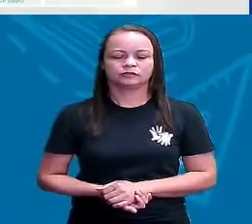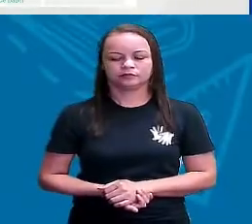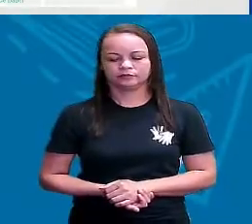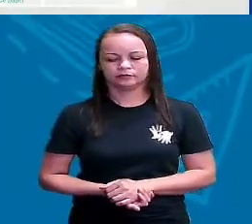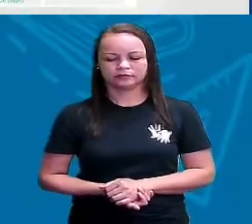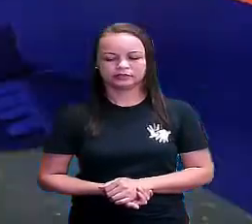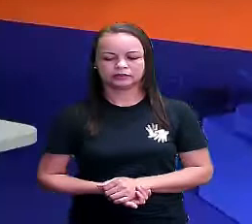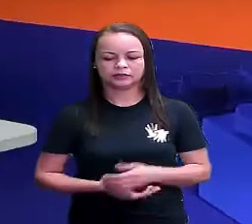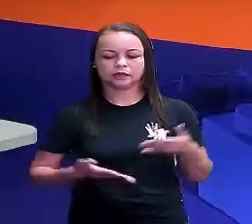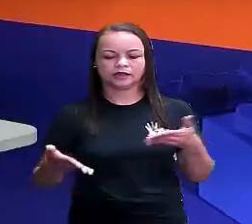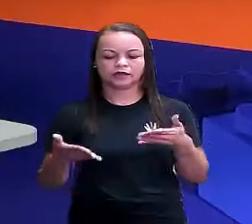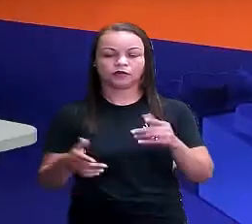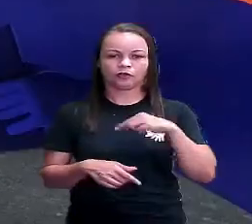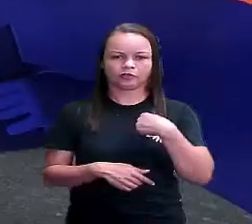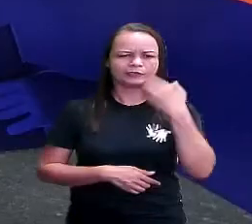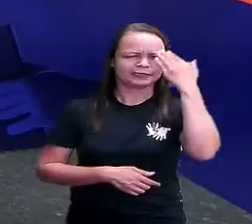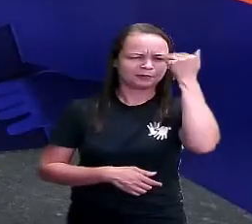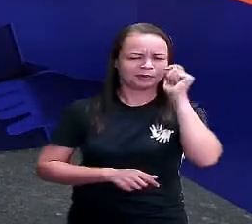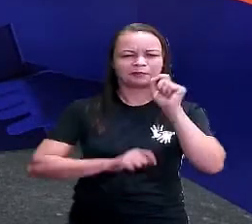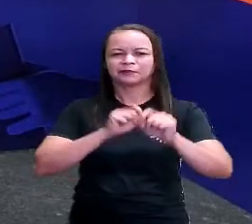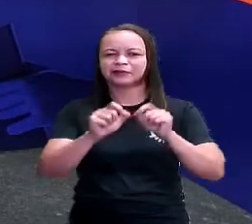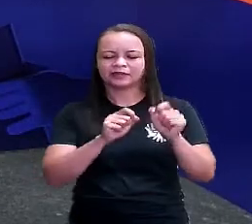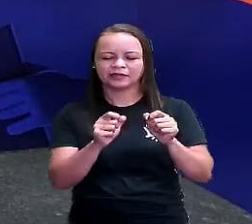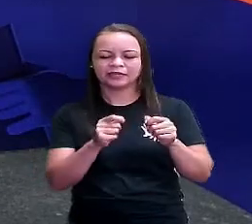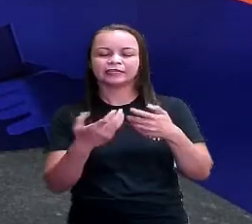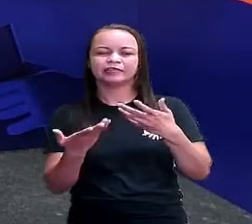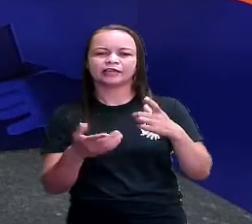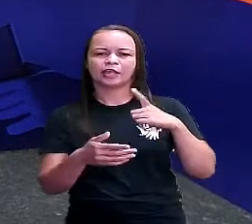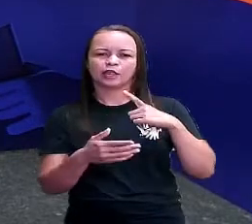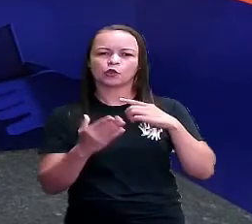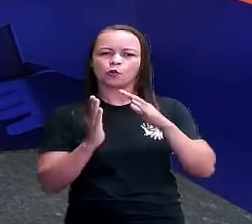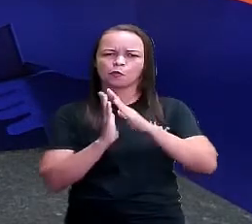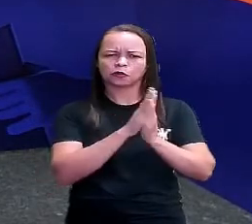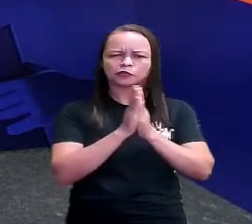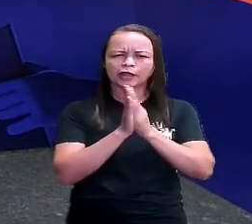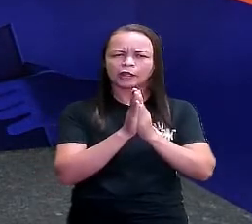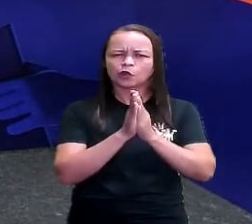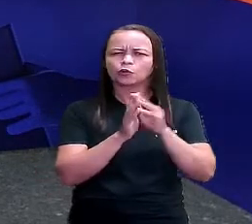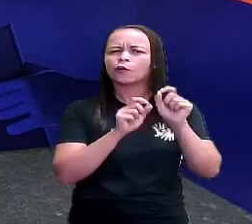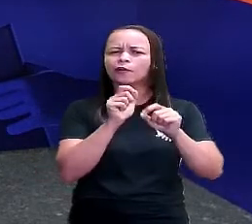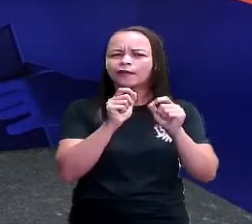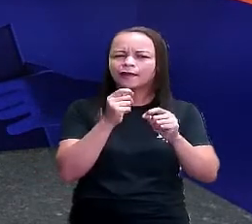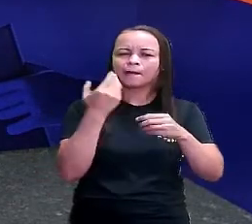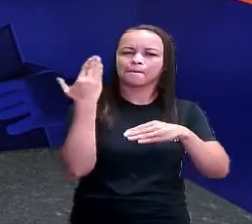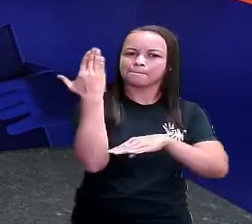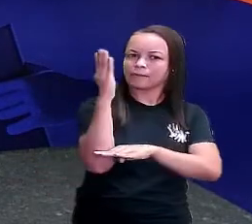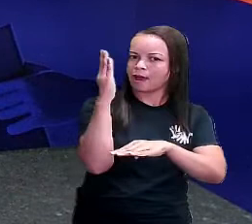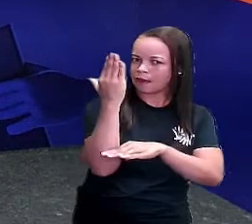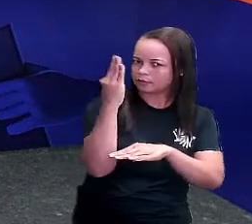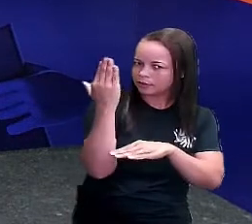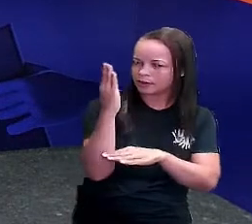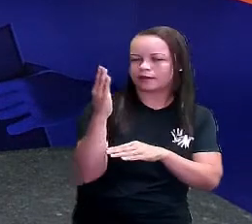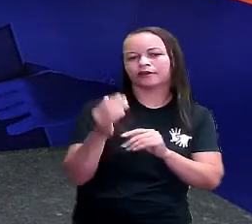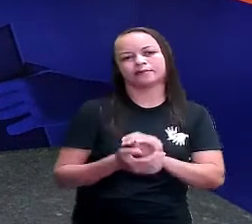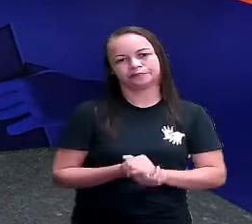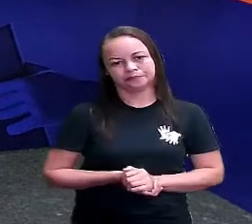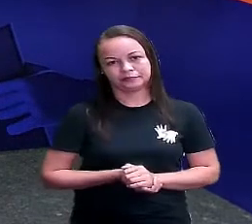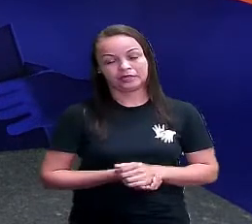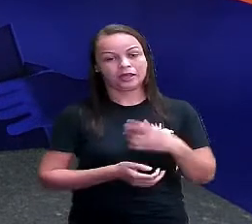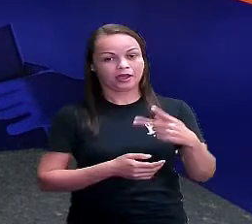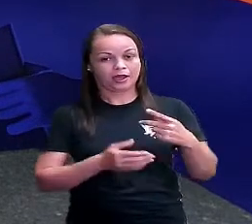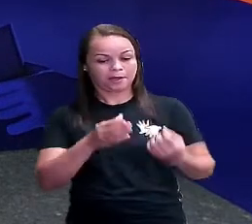E agora a gente já sabe, né, que a matéria-prima do boneco é madeira, do boneco de madeira é a madeira. A matéria-prima